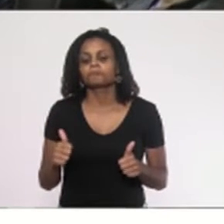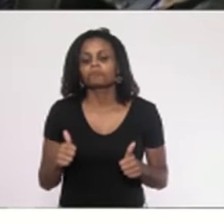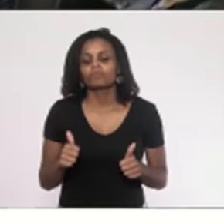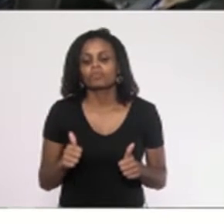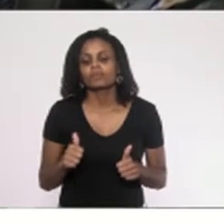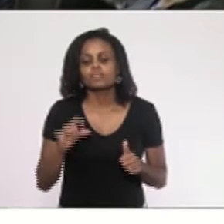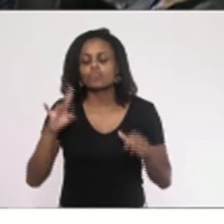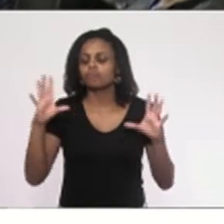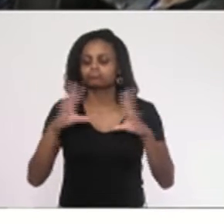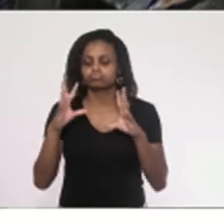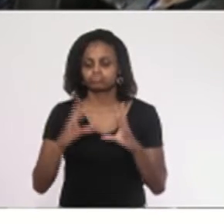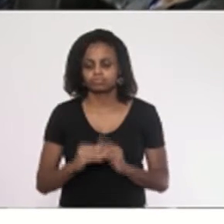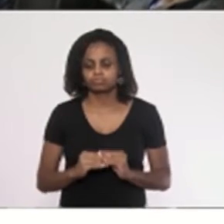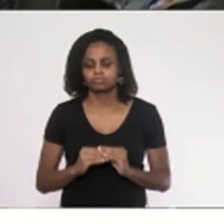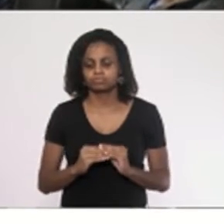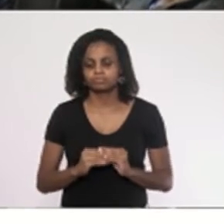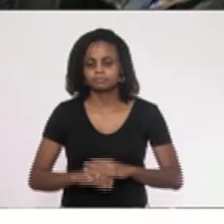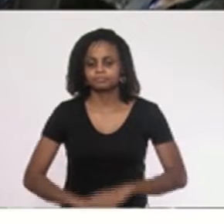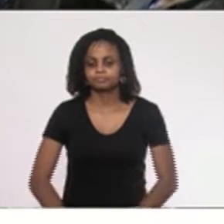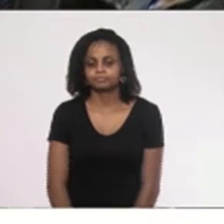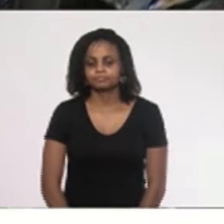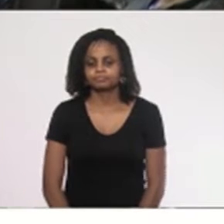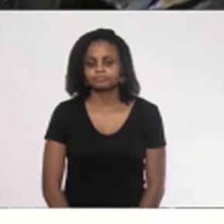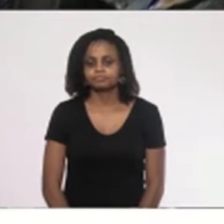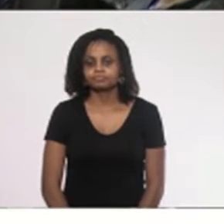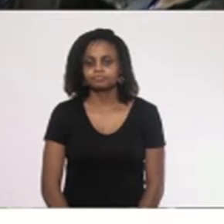só resumo. Vê aí.